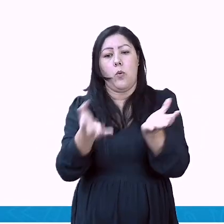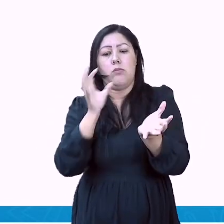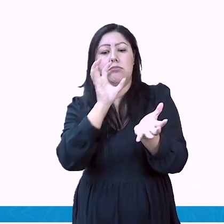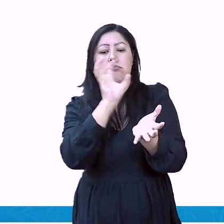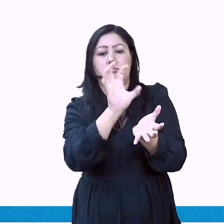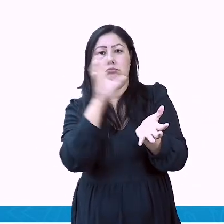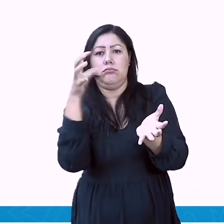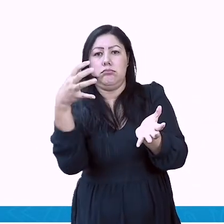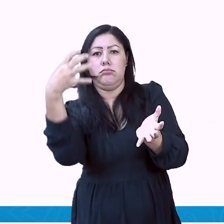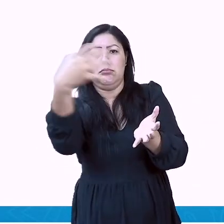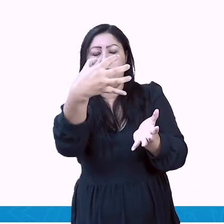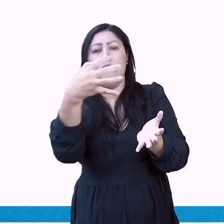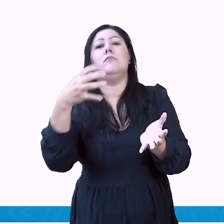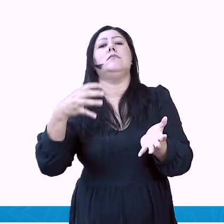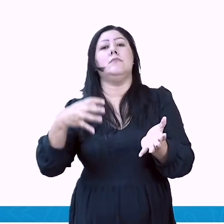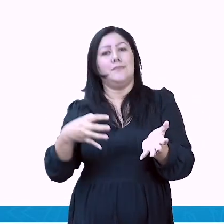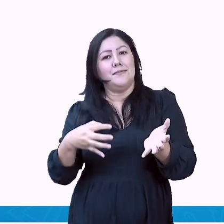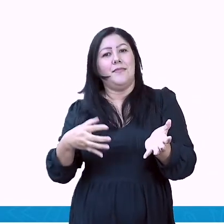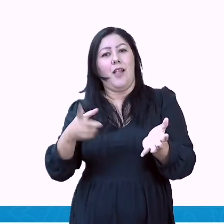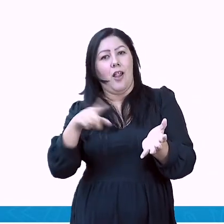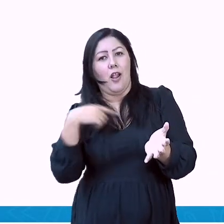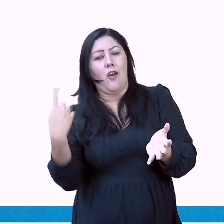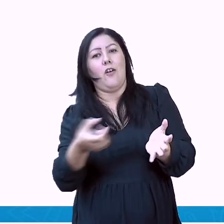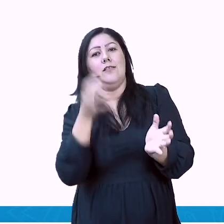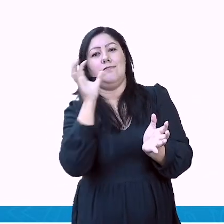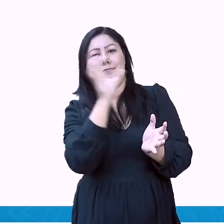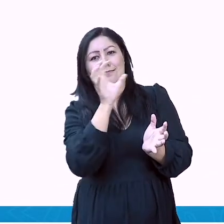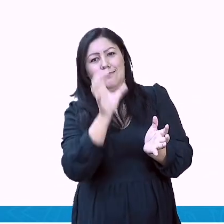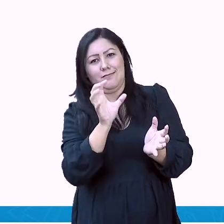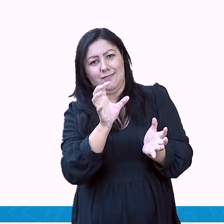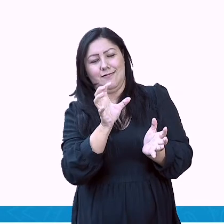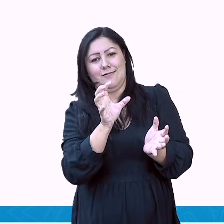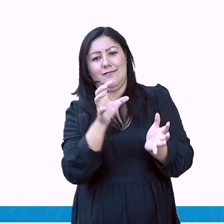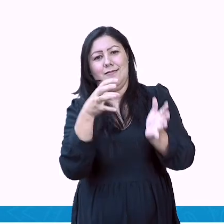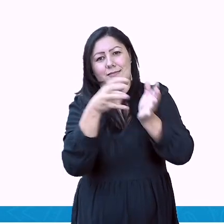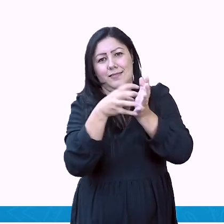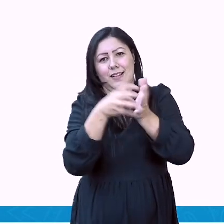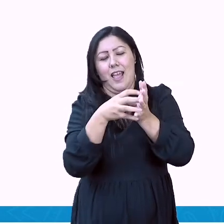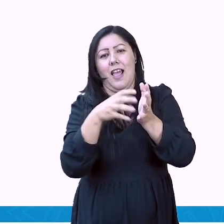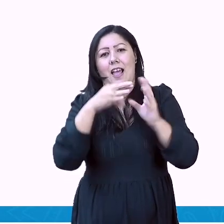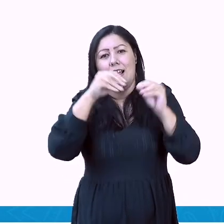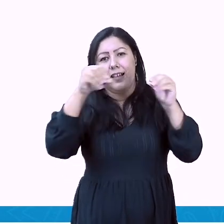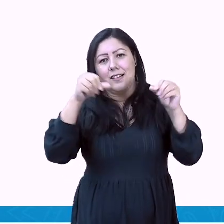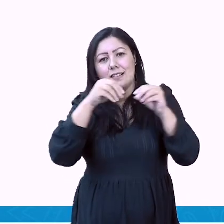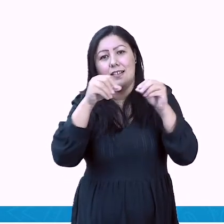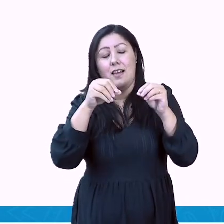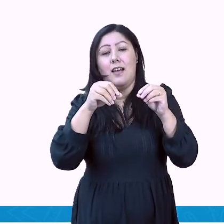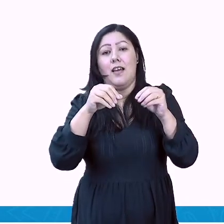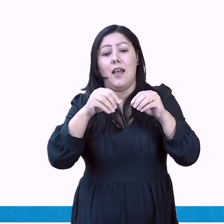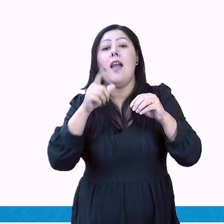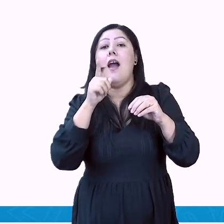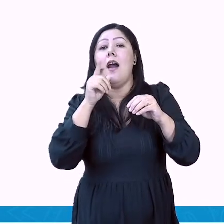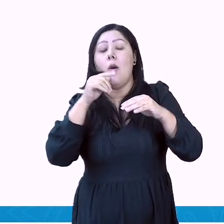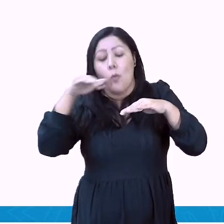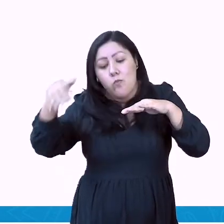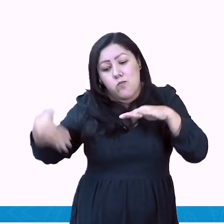é a continental. E a oceânica é aquela que está abaixo das águas do